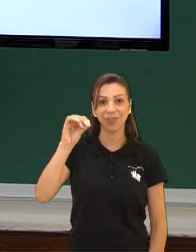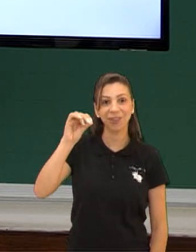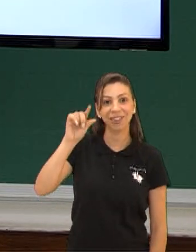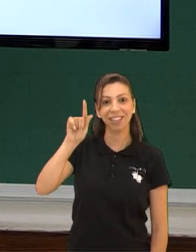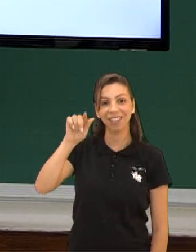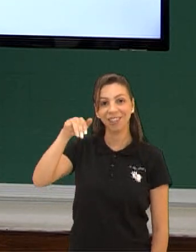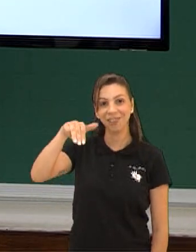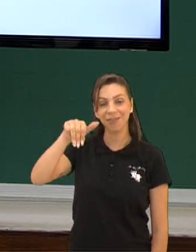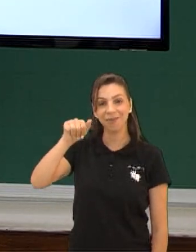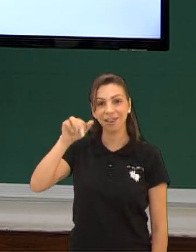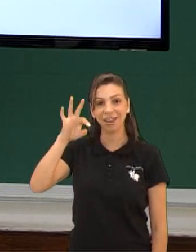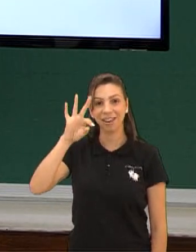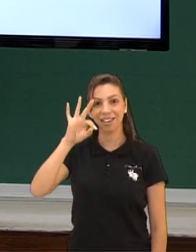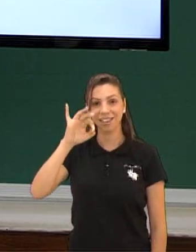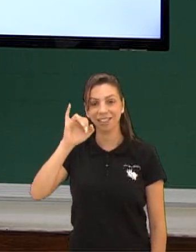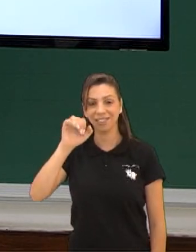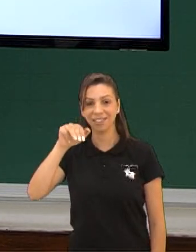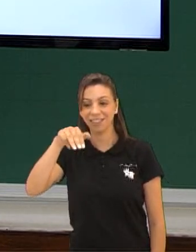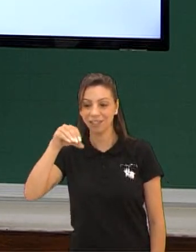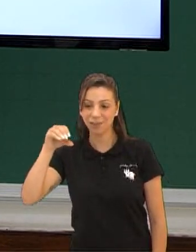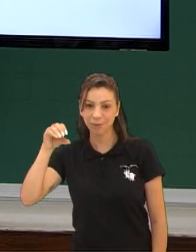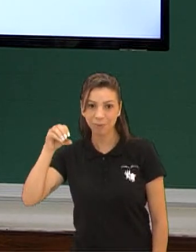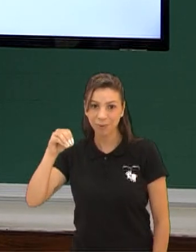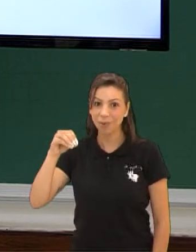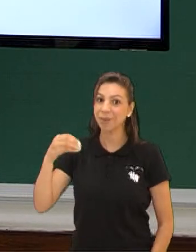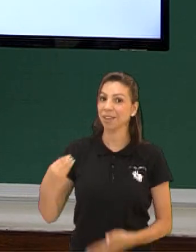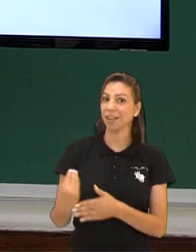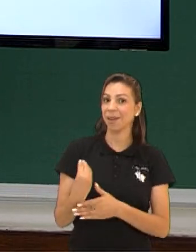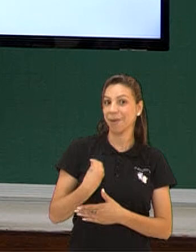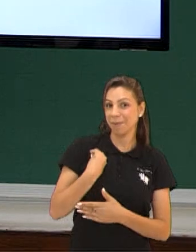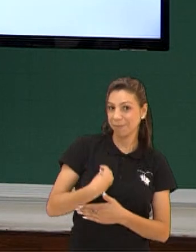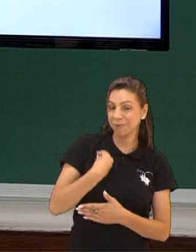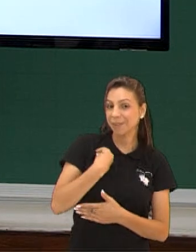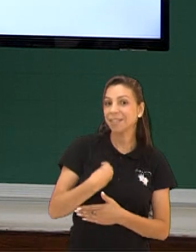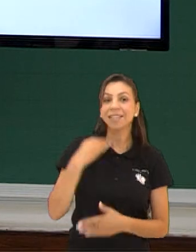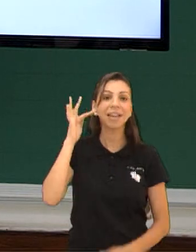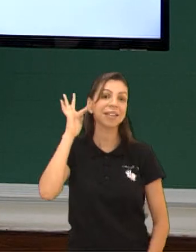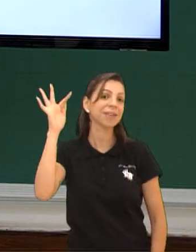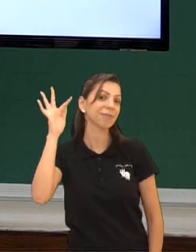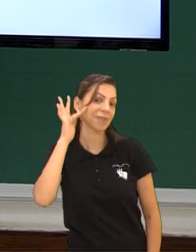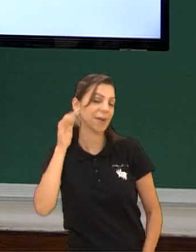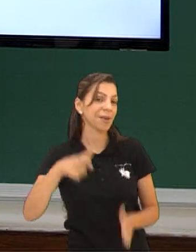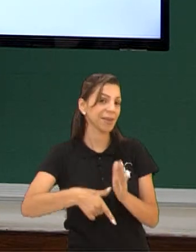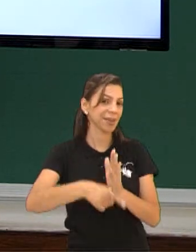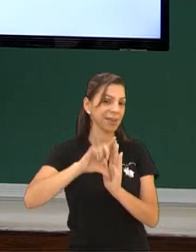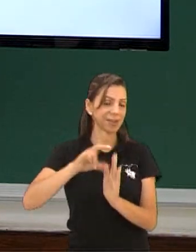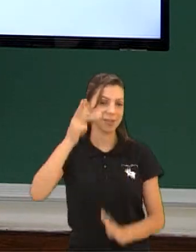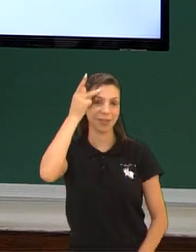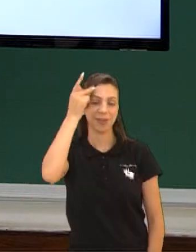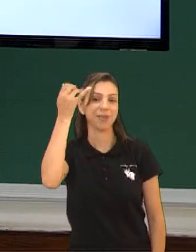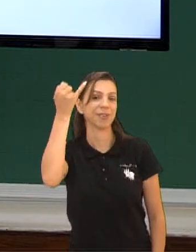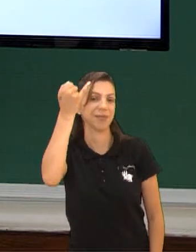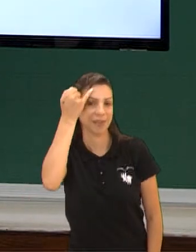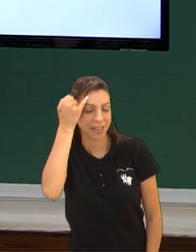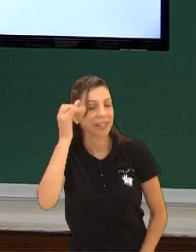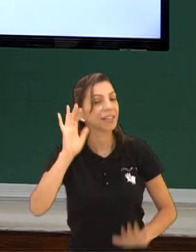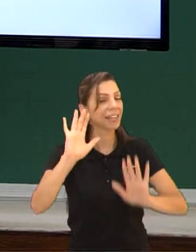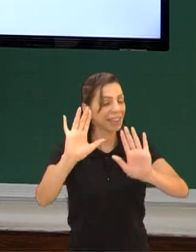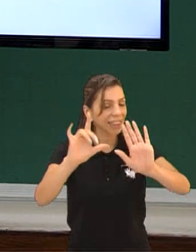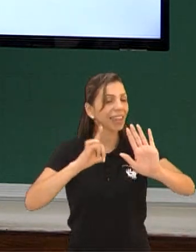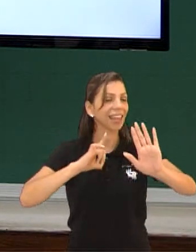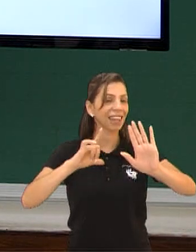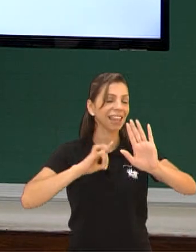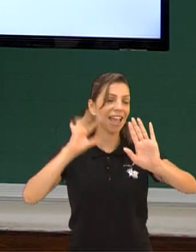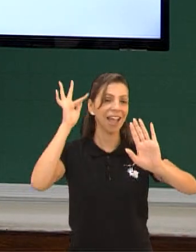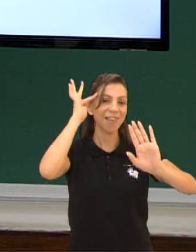presente na filosofia antes do Kant tinha uma certa, né, condição, obviamente, a